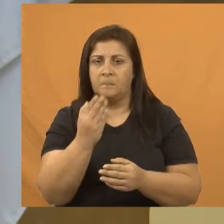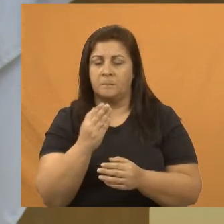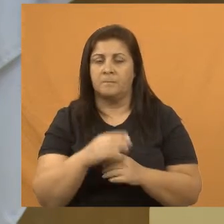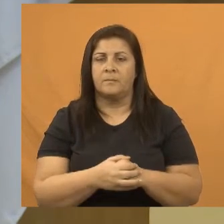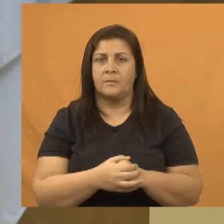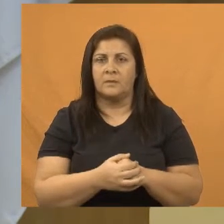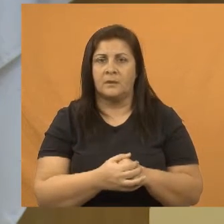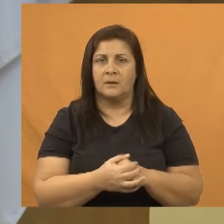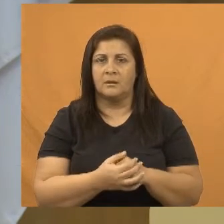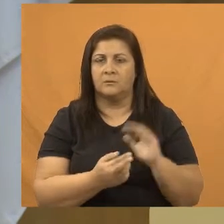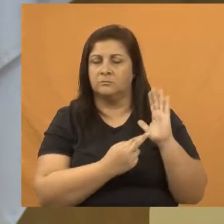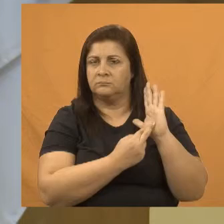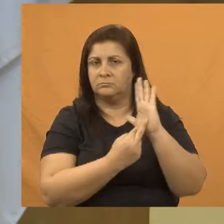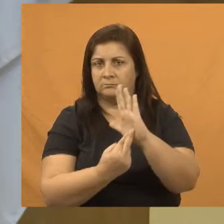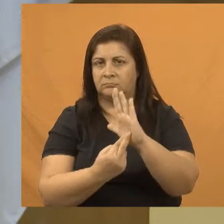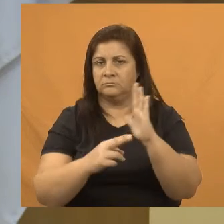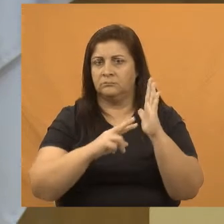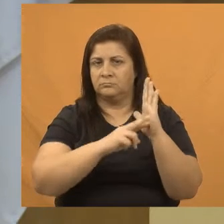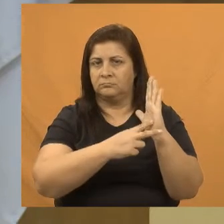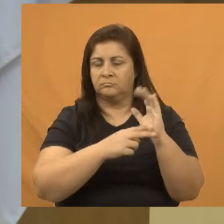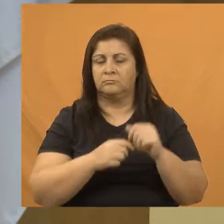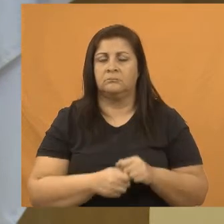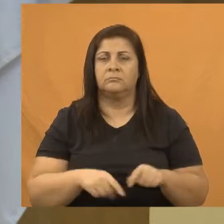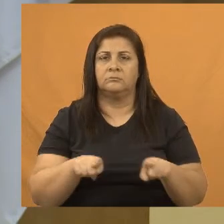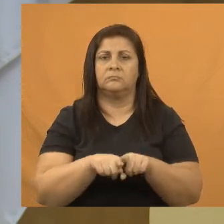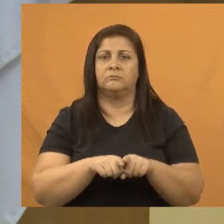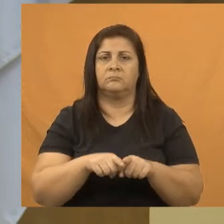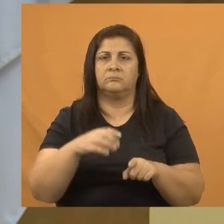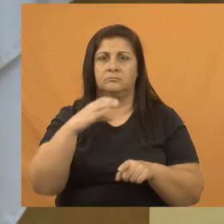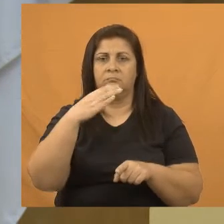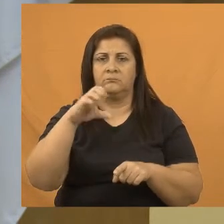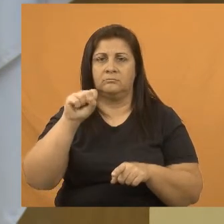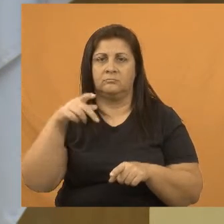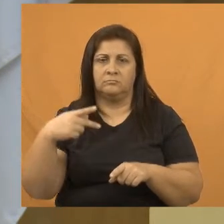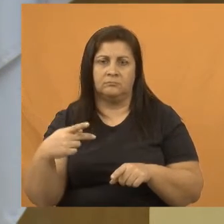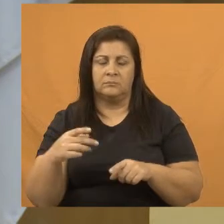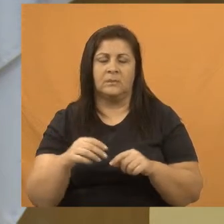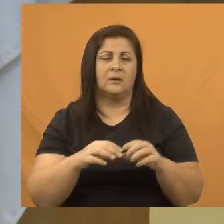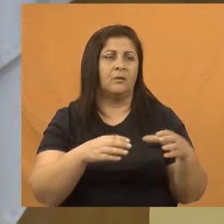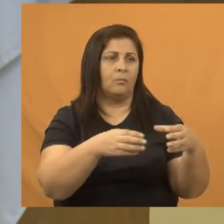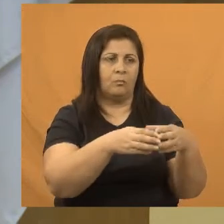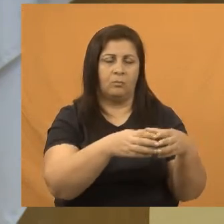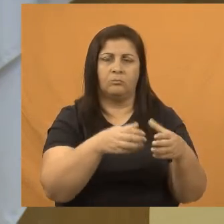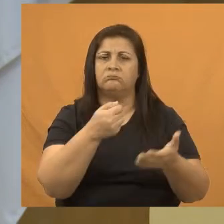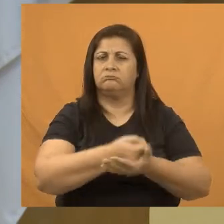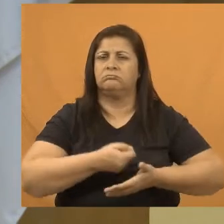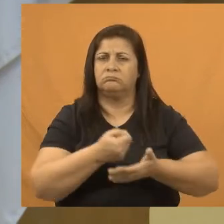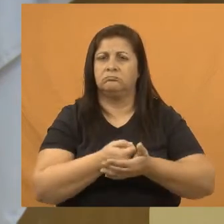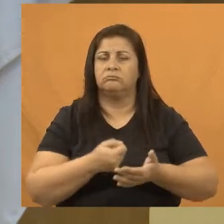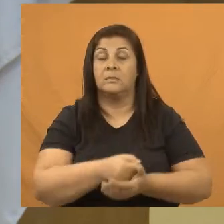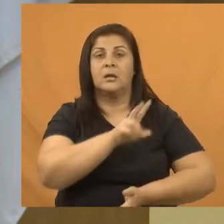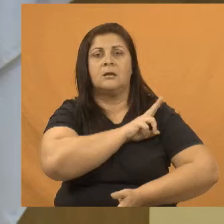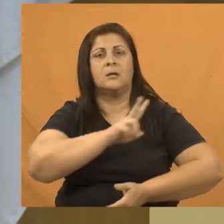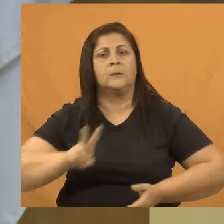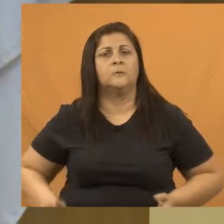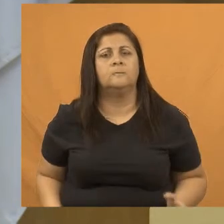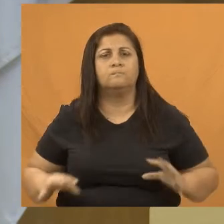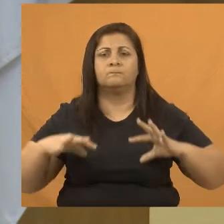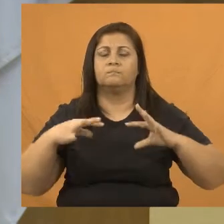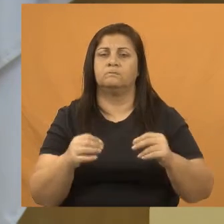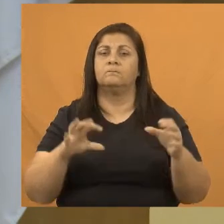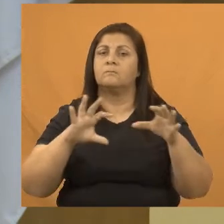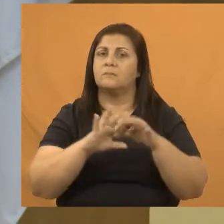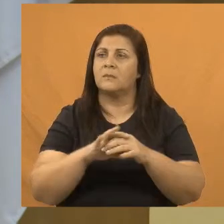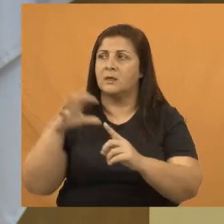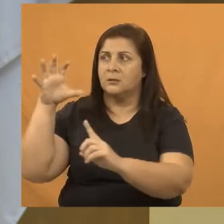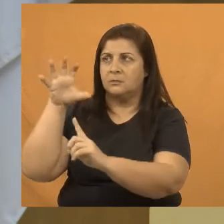dos sindicatos metalúrgicos, em nome da CSP com Lutas, em nome do Fórum de Lutas, para que os vereadores se posicionem e pressionem os